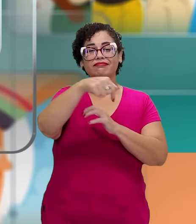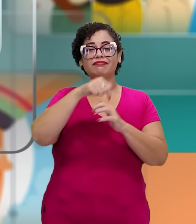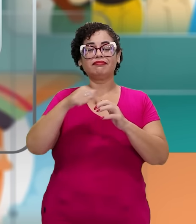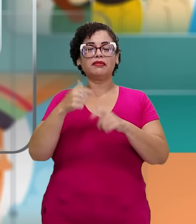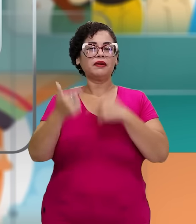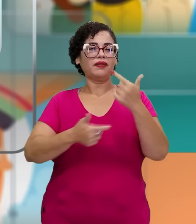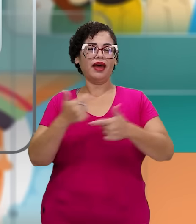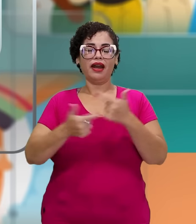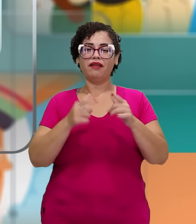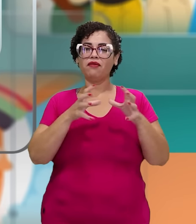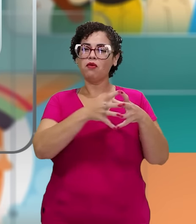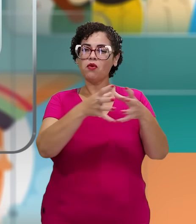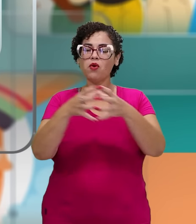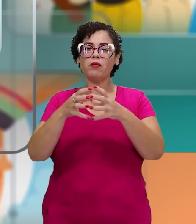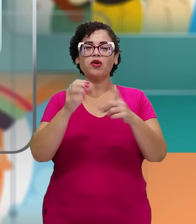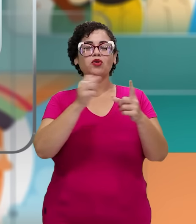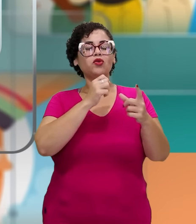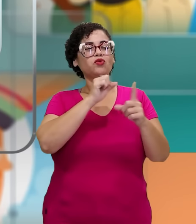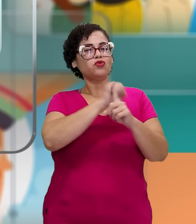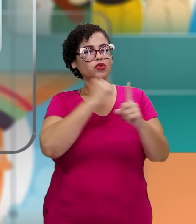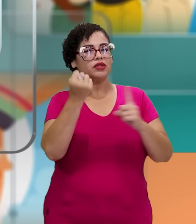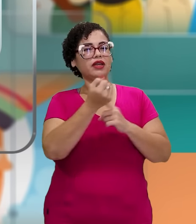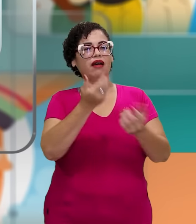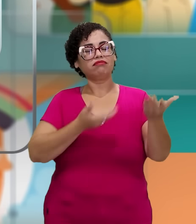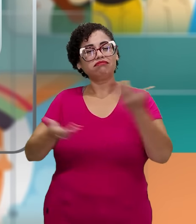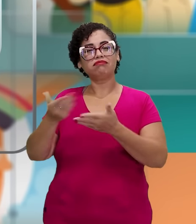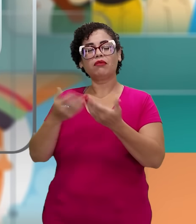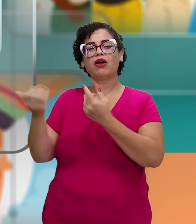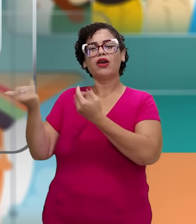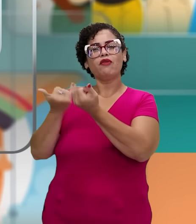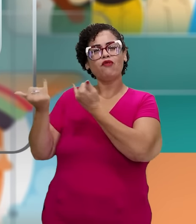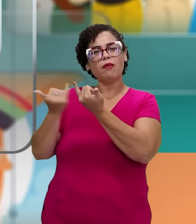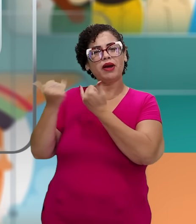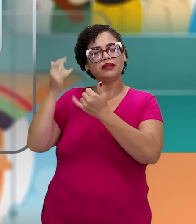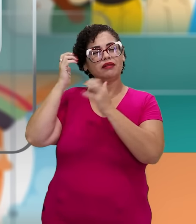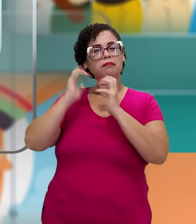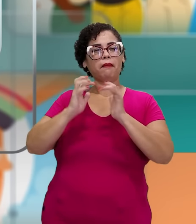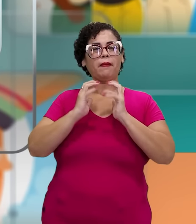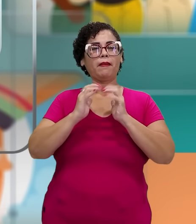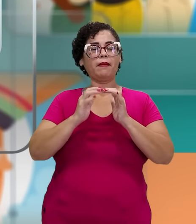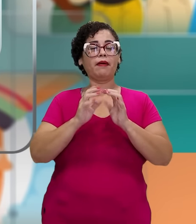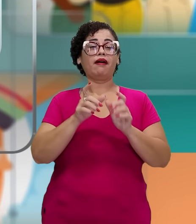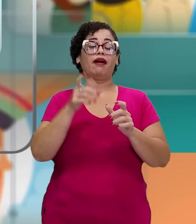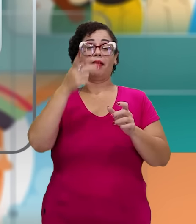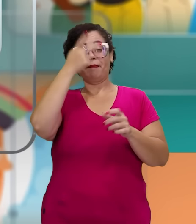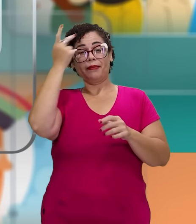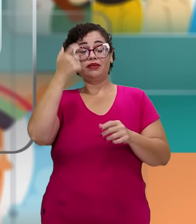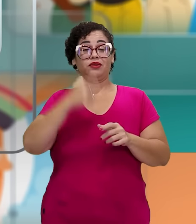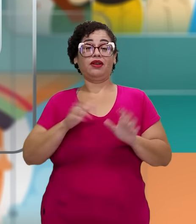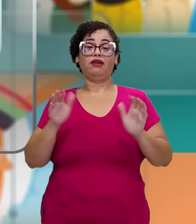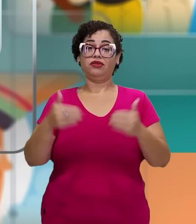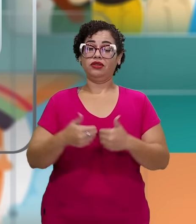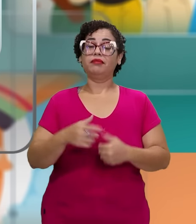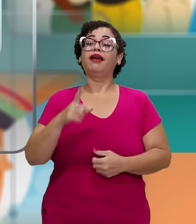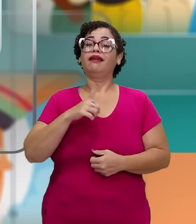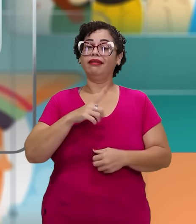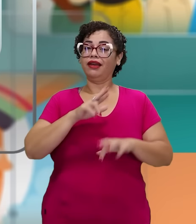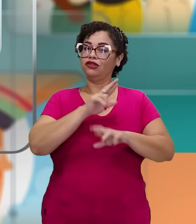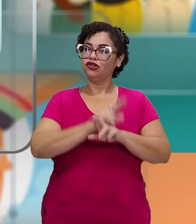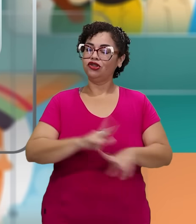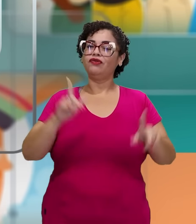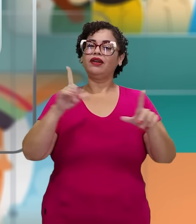sociais e de processamento de informações em indivíduos autistas sugerindo alterações na